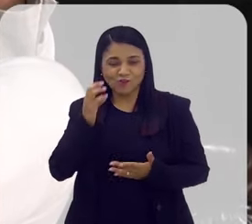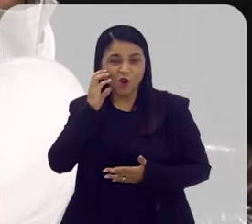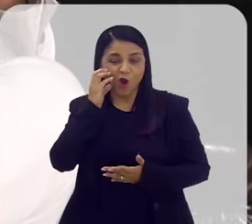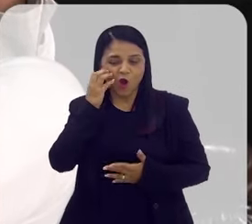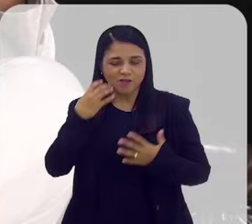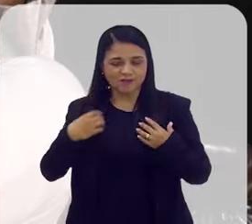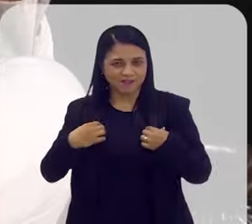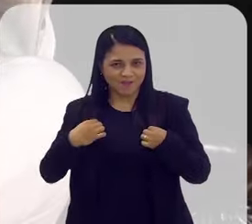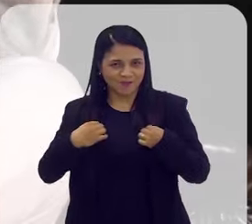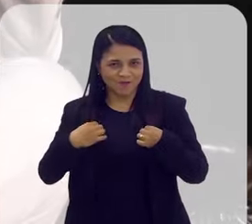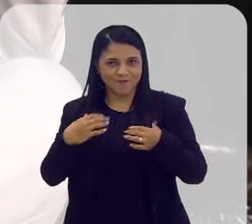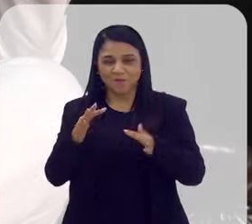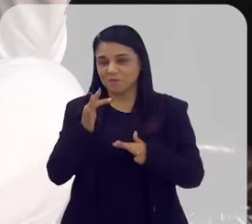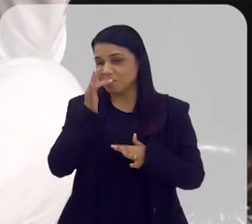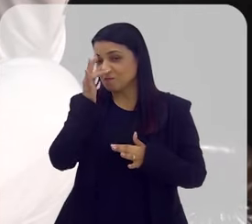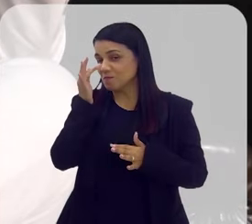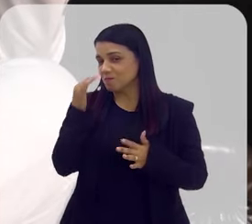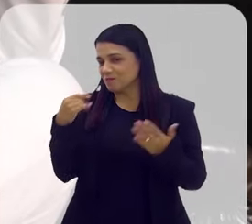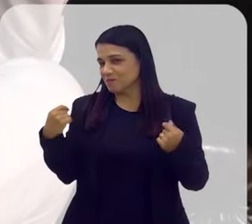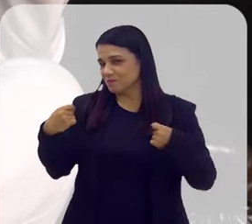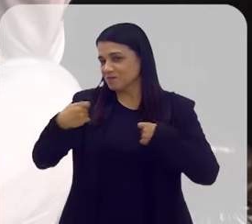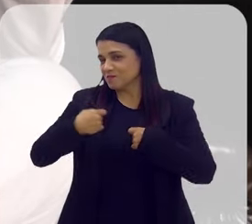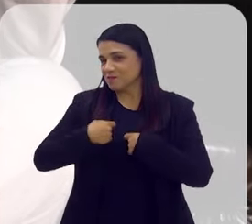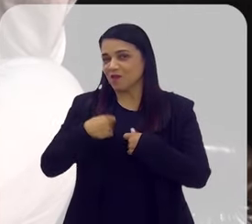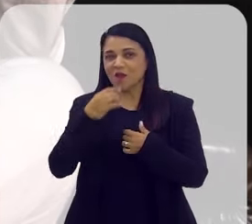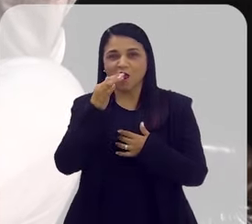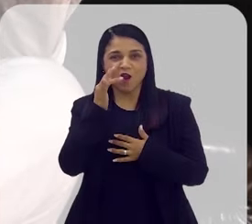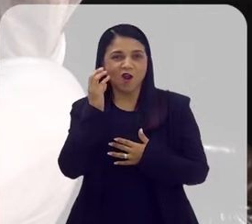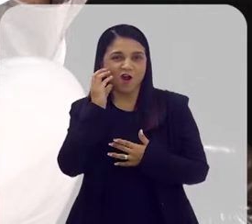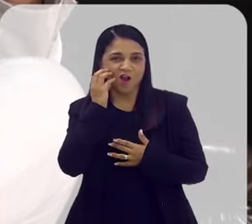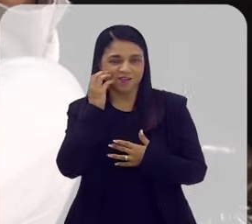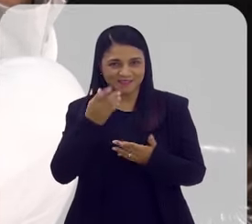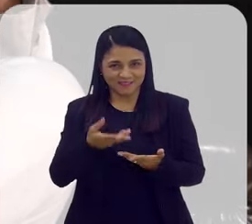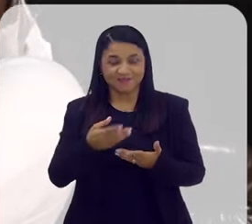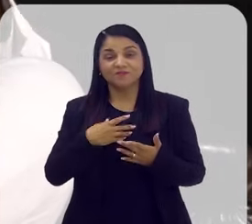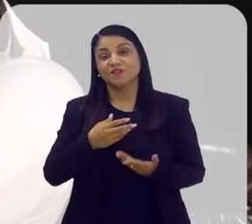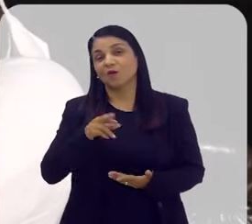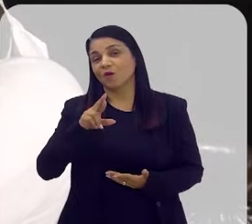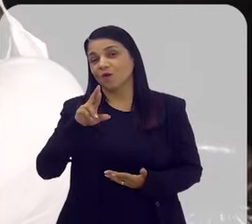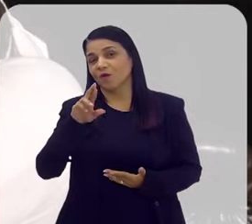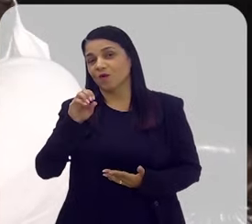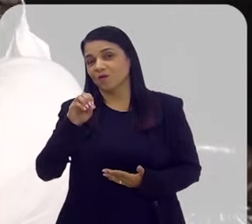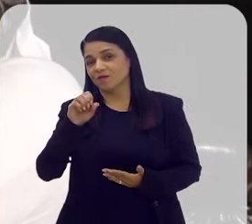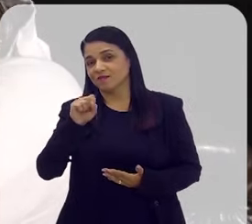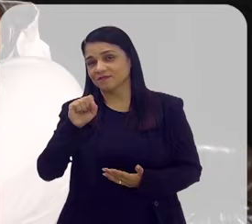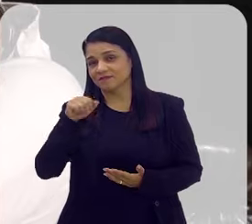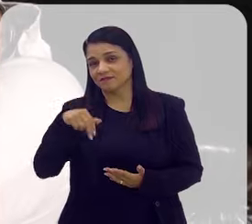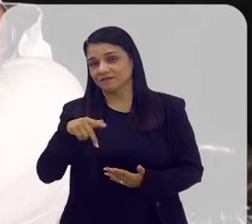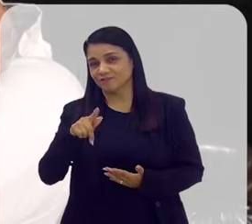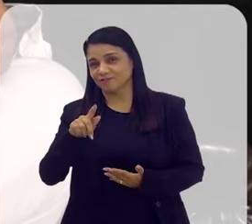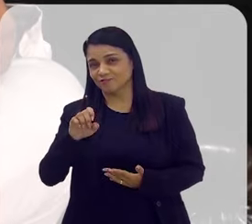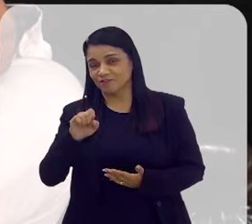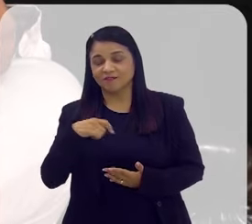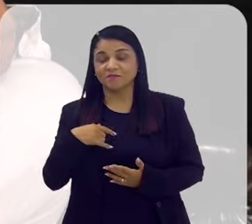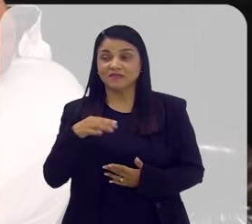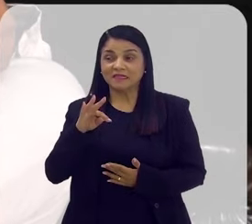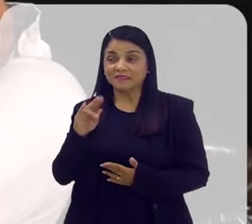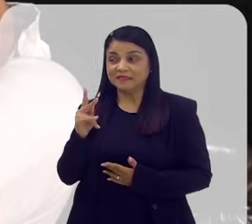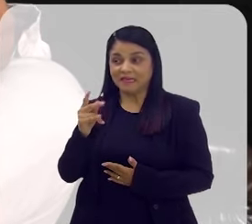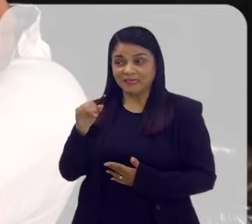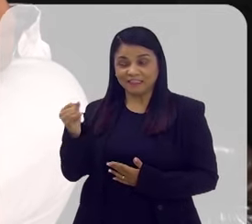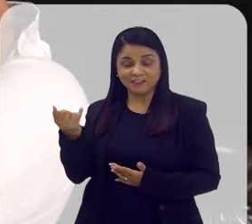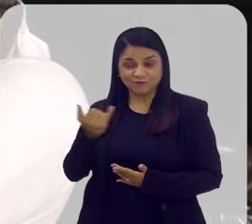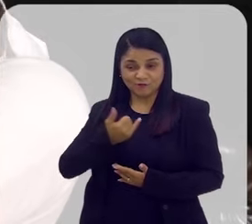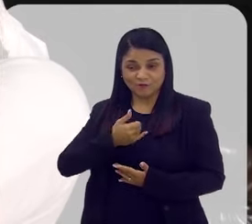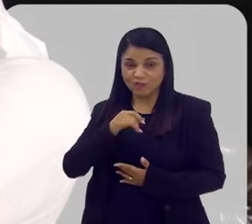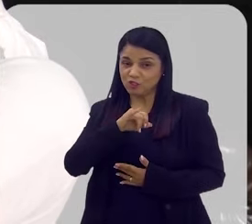rosa. Vou toda metidosa para o programa Louvossom. Rosângela, eu quero ler um pouquinho sobre você. A Taizinha